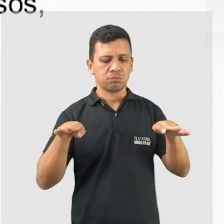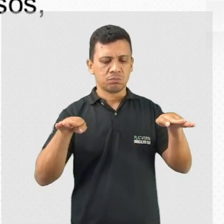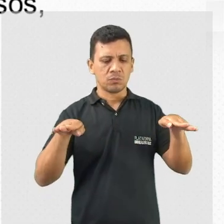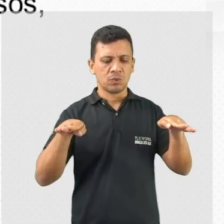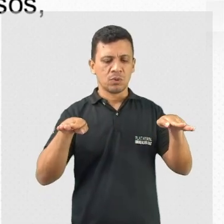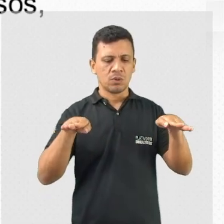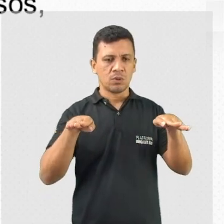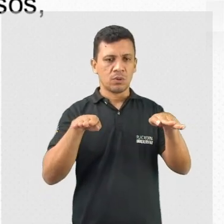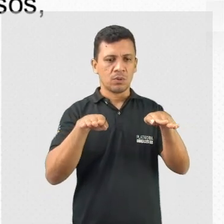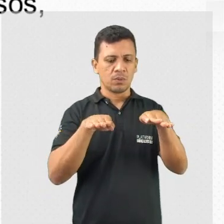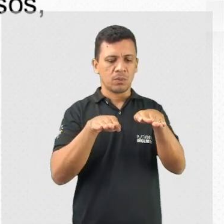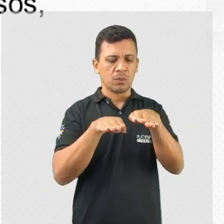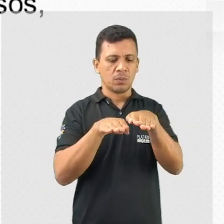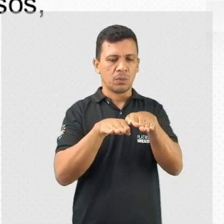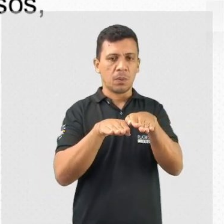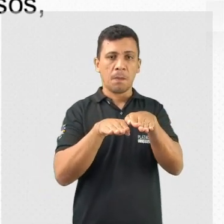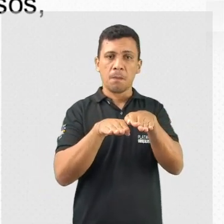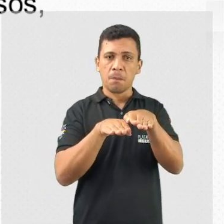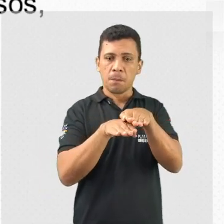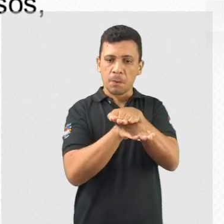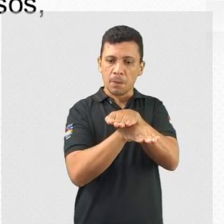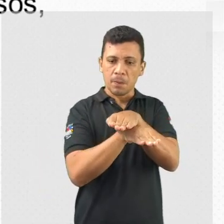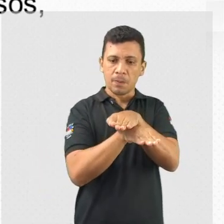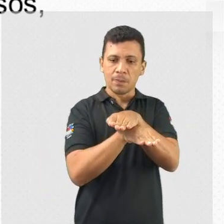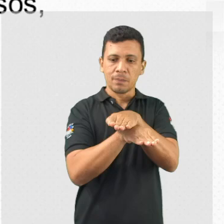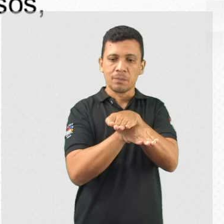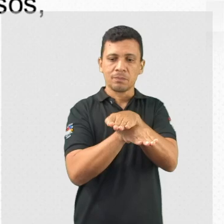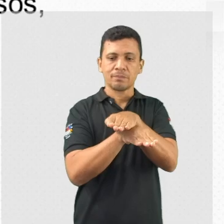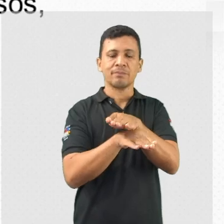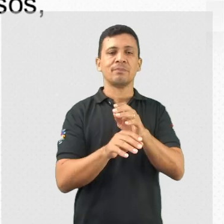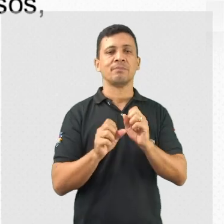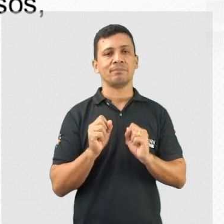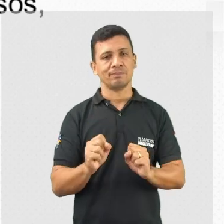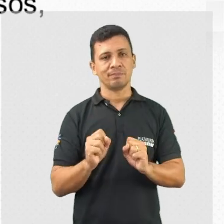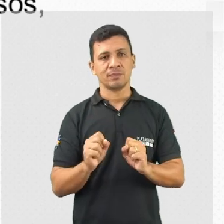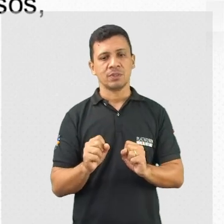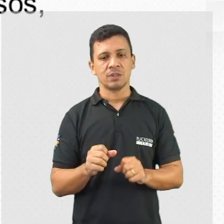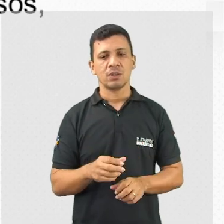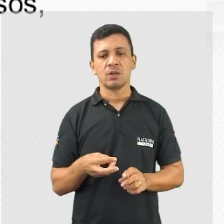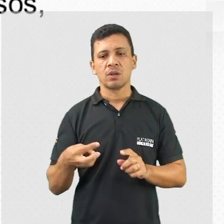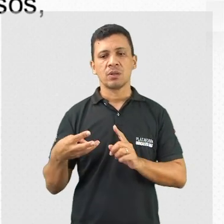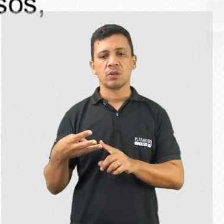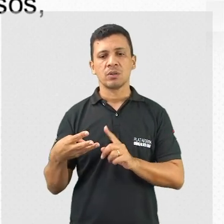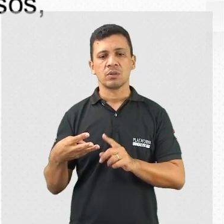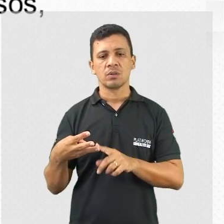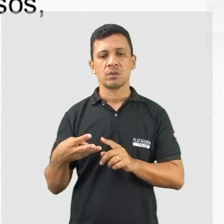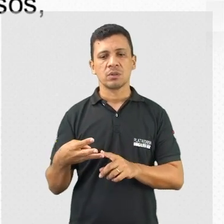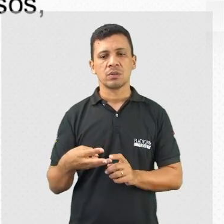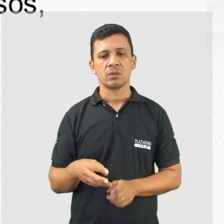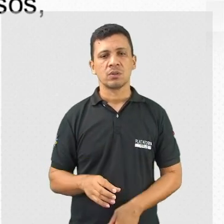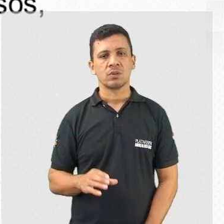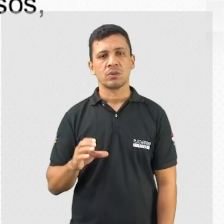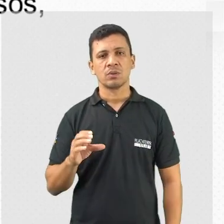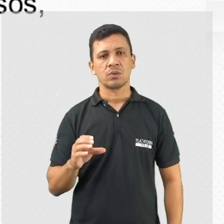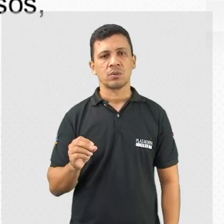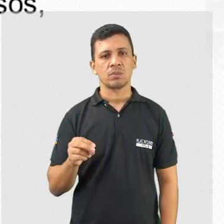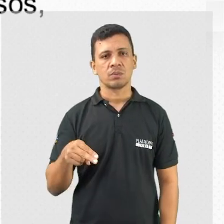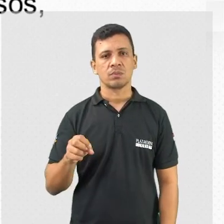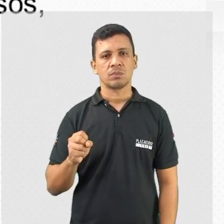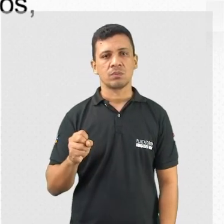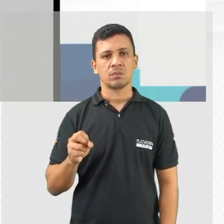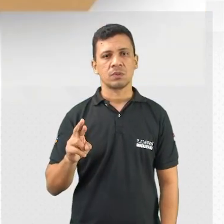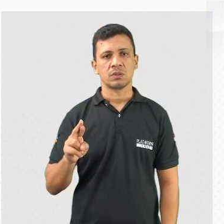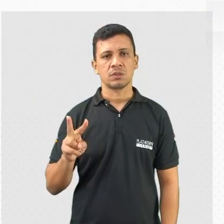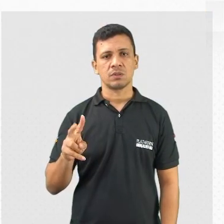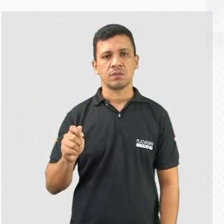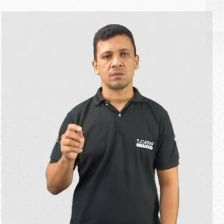aí, ó, tá? Quando as placas deslizam entre si, nós chamamos esse movimento de transformante ou conservativo,